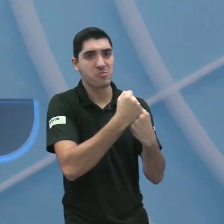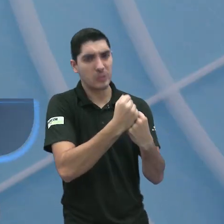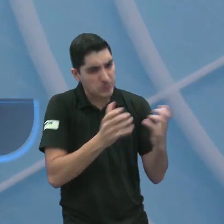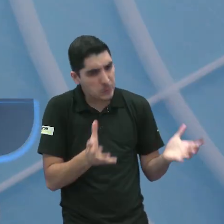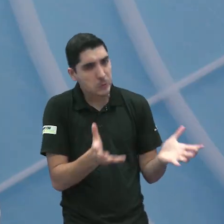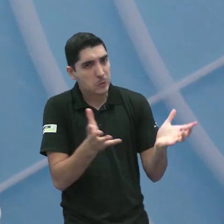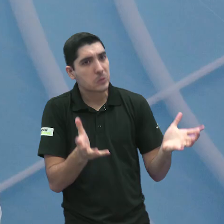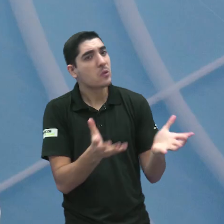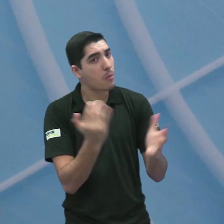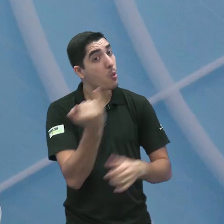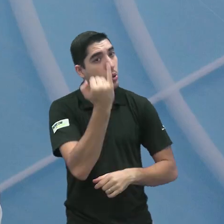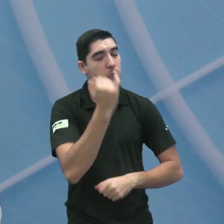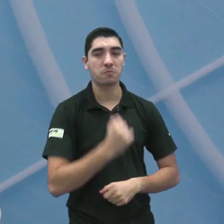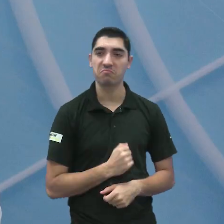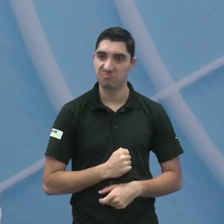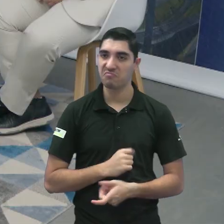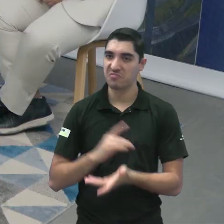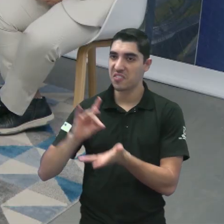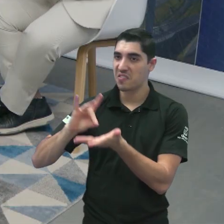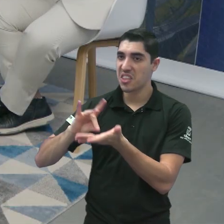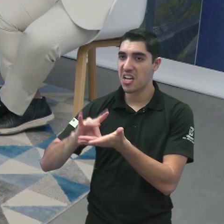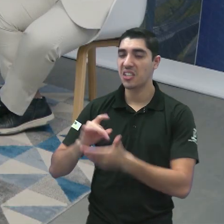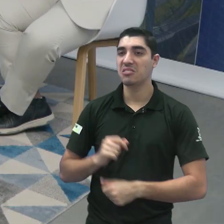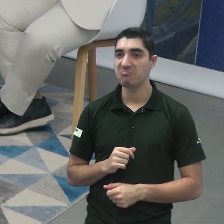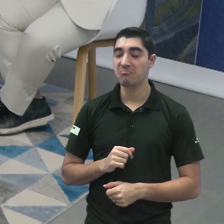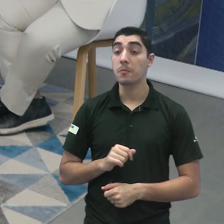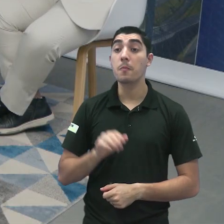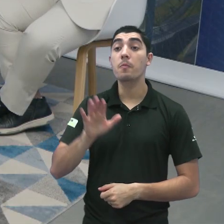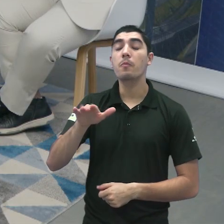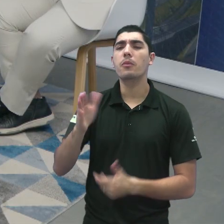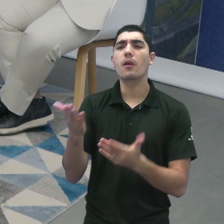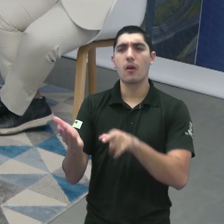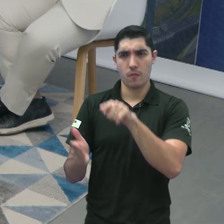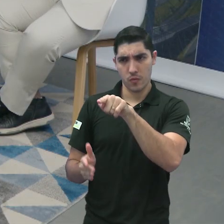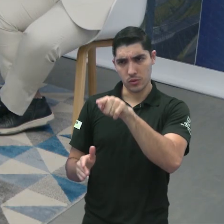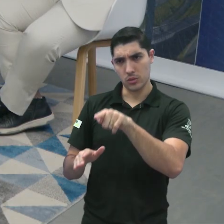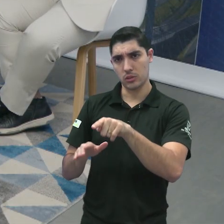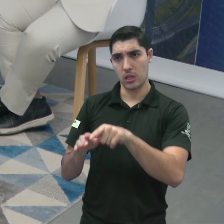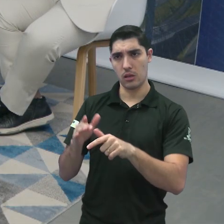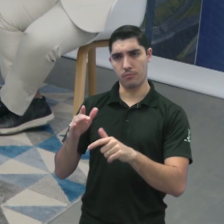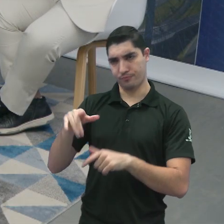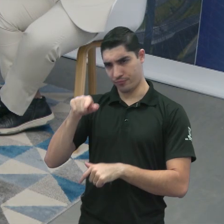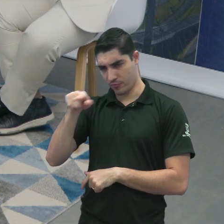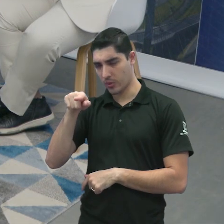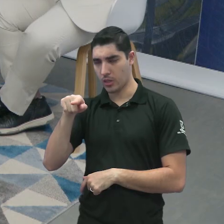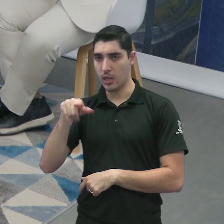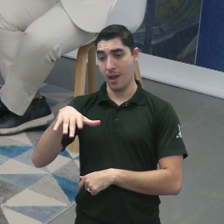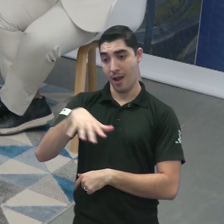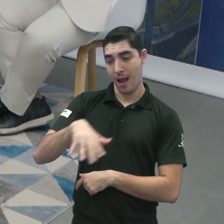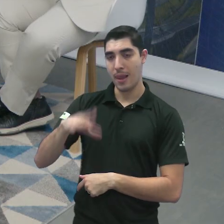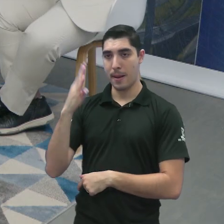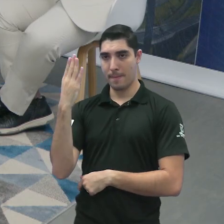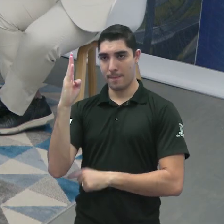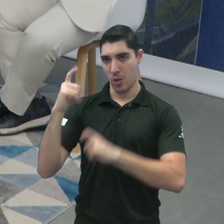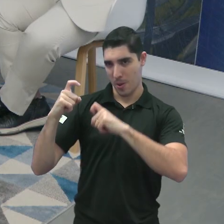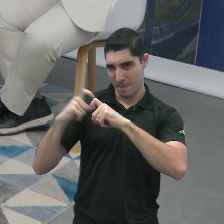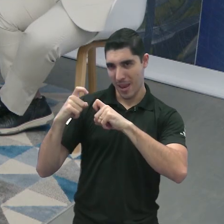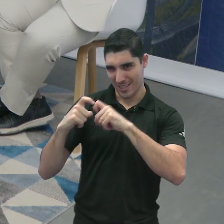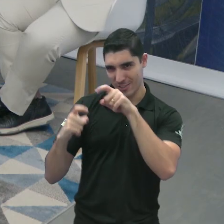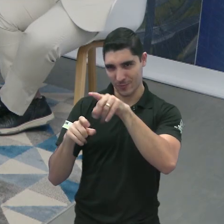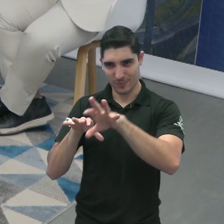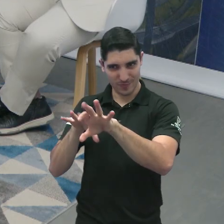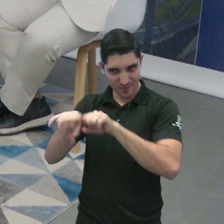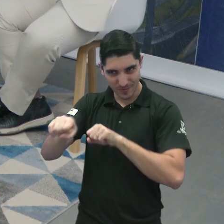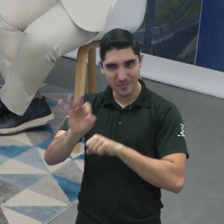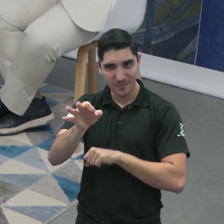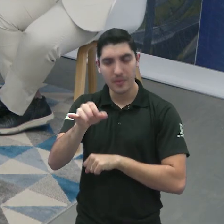enxergarem ali. Sim, com certeza. E falando agora, né, da sua formação biomédica, você acredita